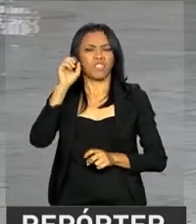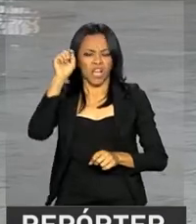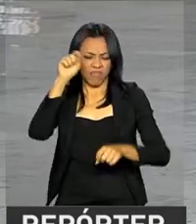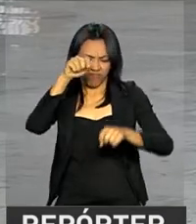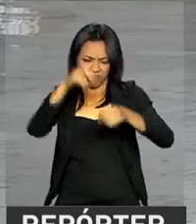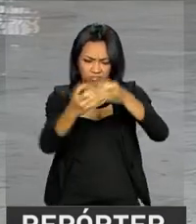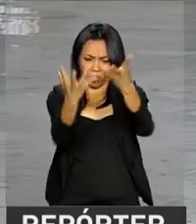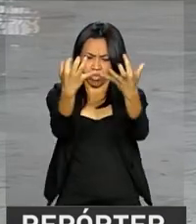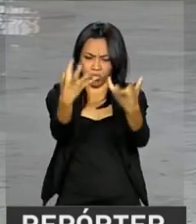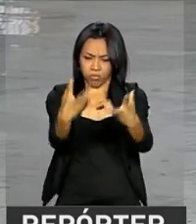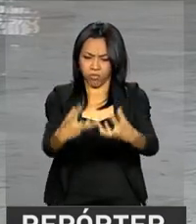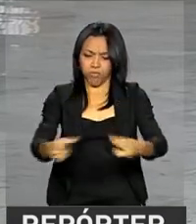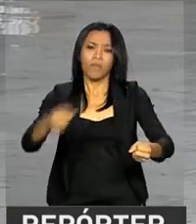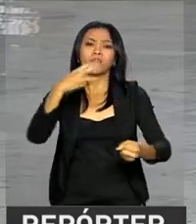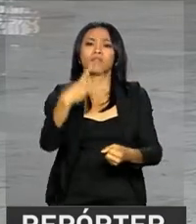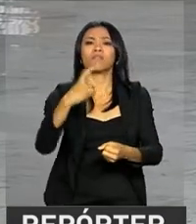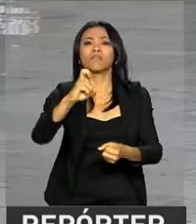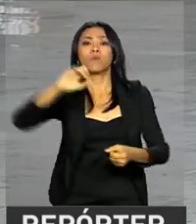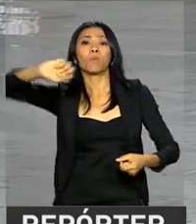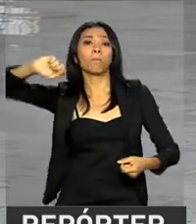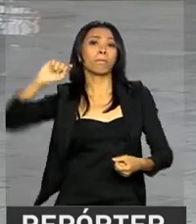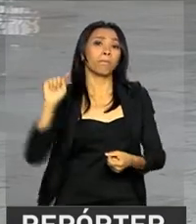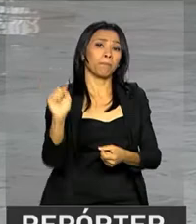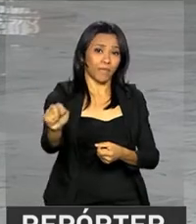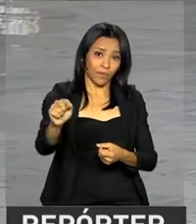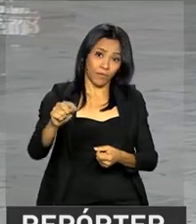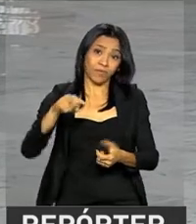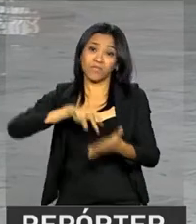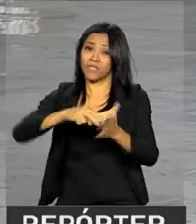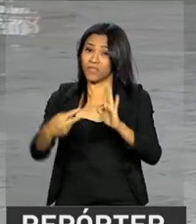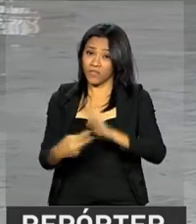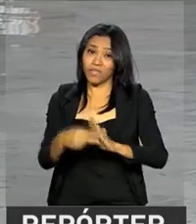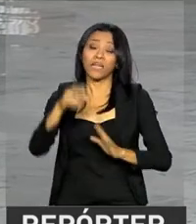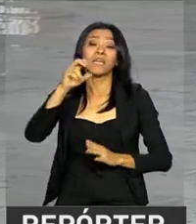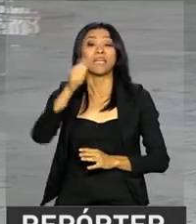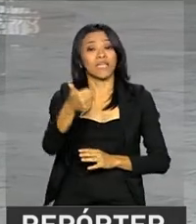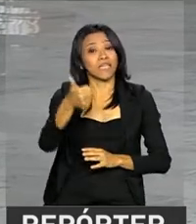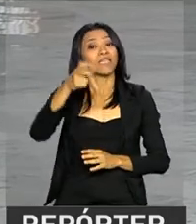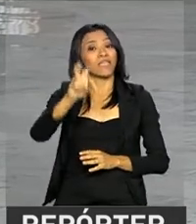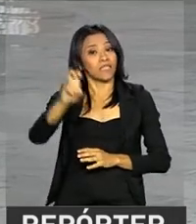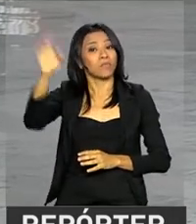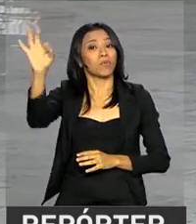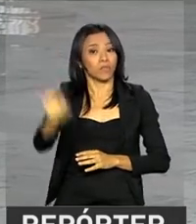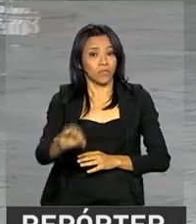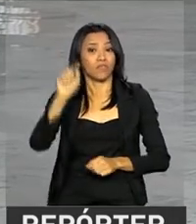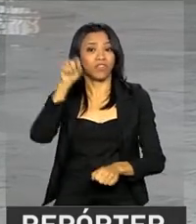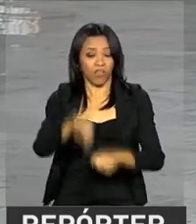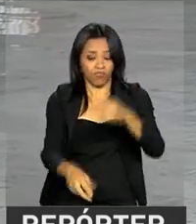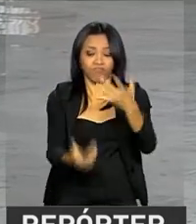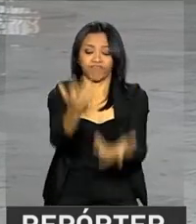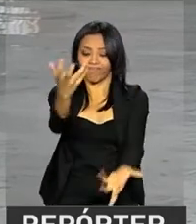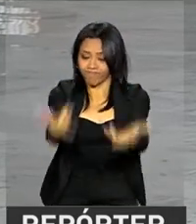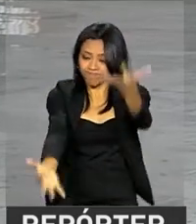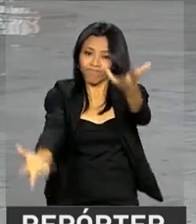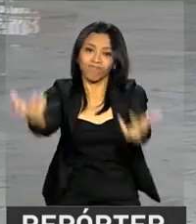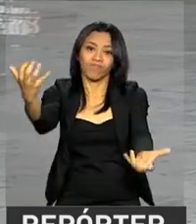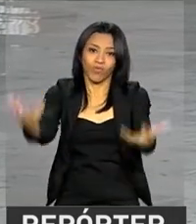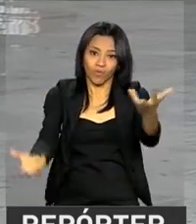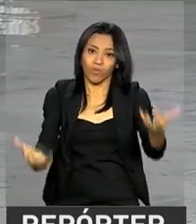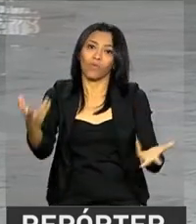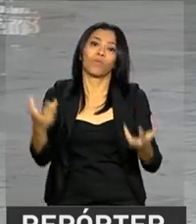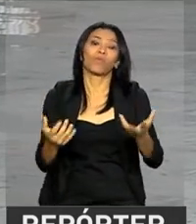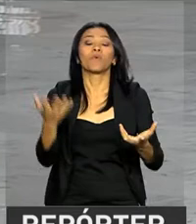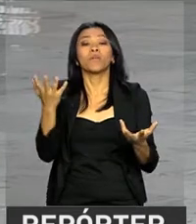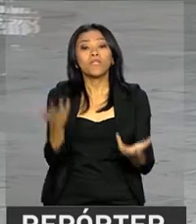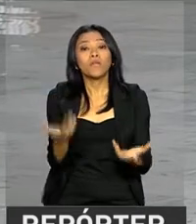35 mil hectares, o equivalente a 15% do Parque da Chapada dos Veadeiros. A operação de